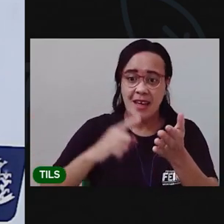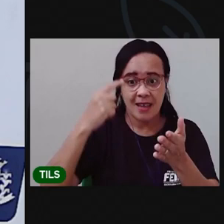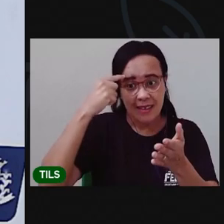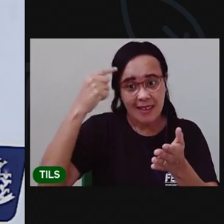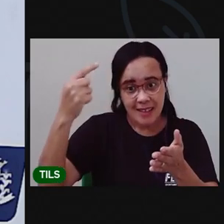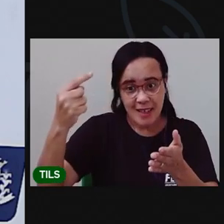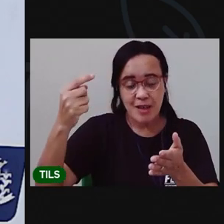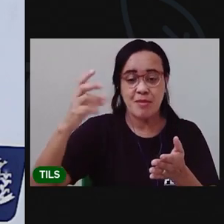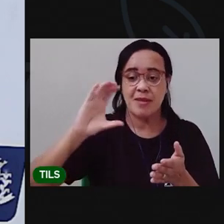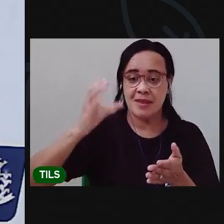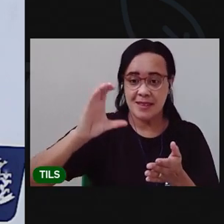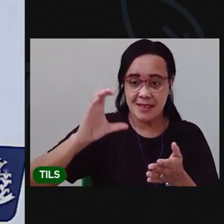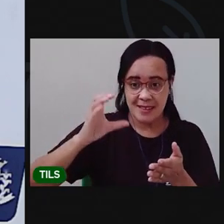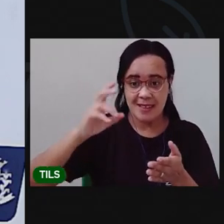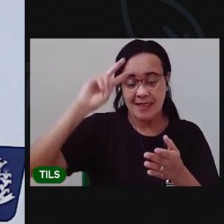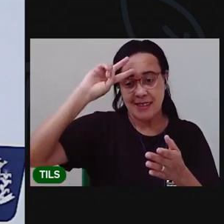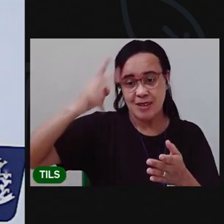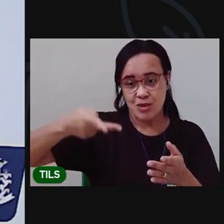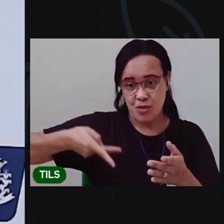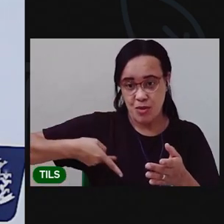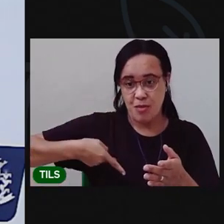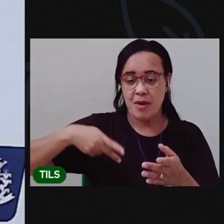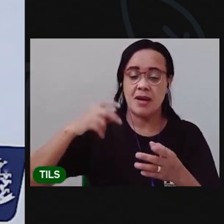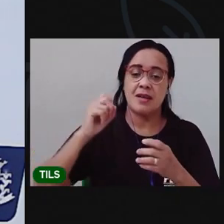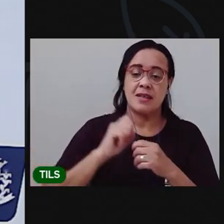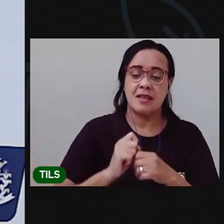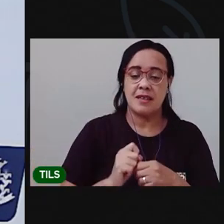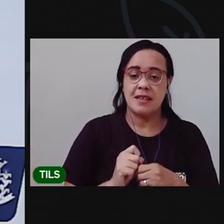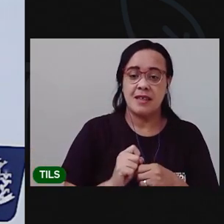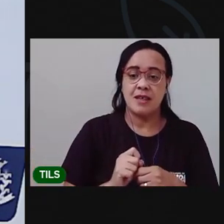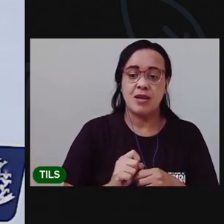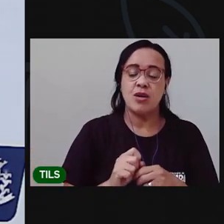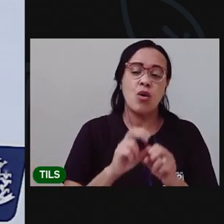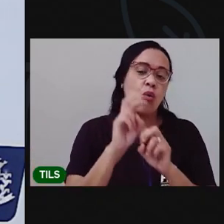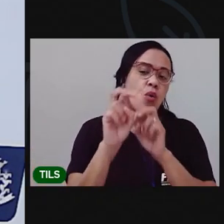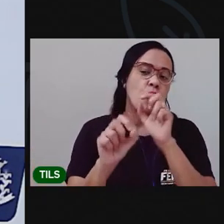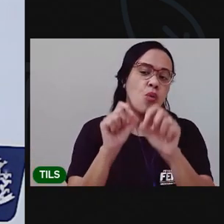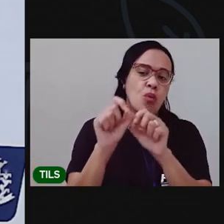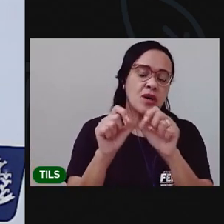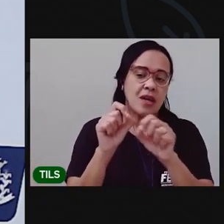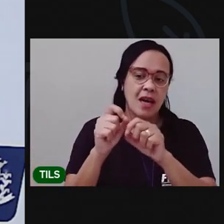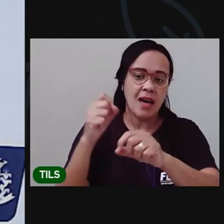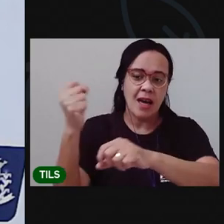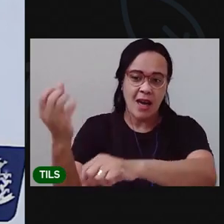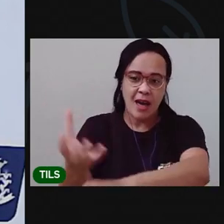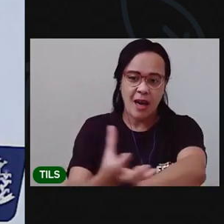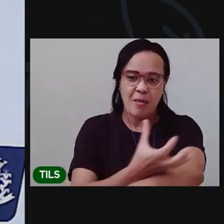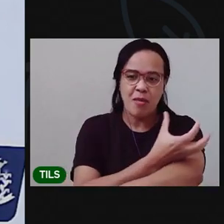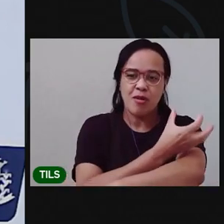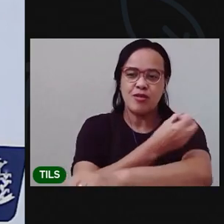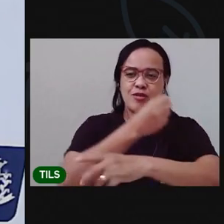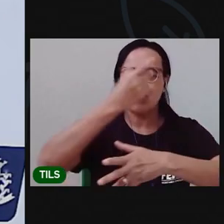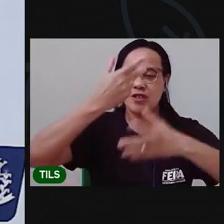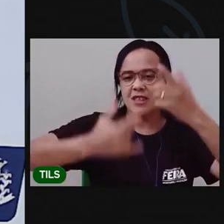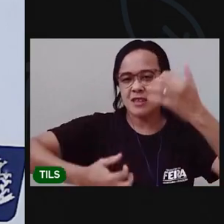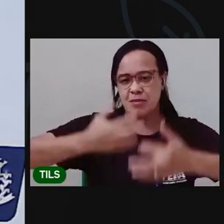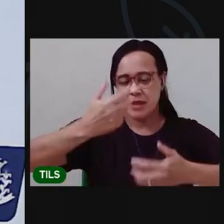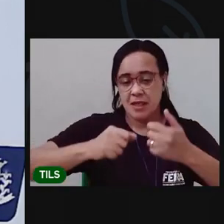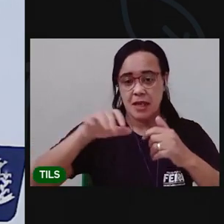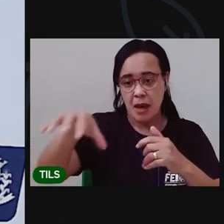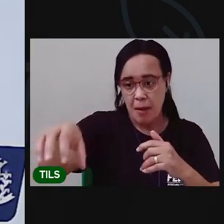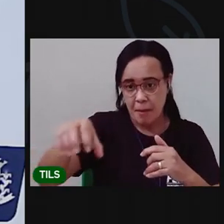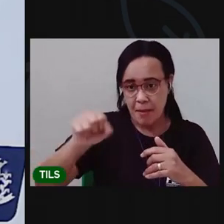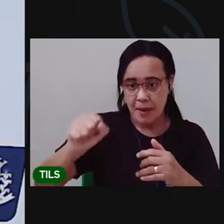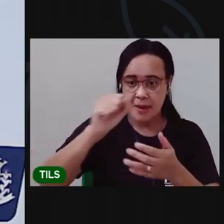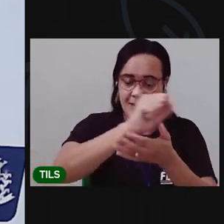Ciências Humanas que fala, que o assunto é emoções que falam. Pega aí aquela atividade, pede para o seu responsável